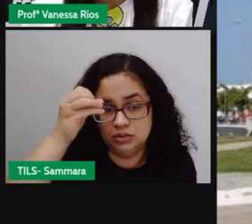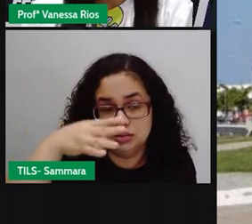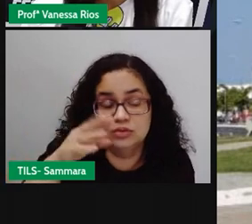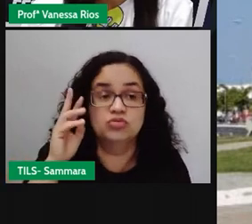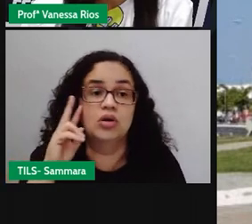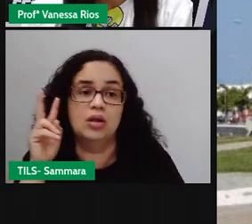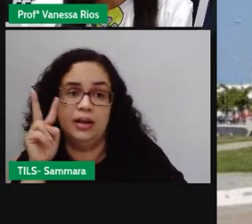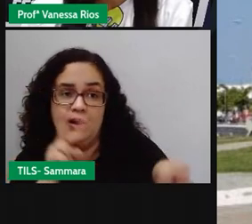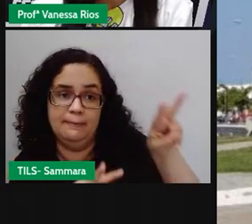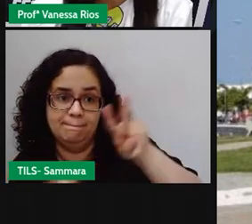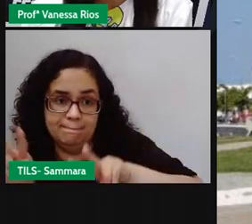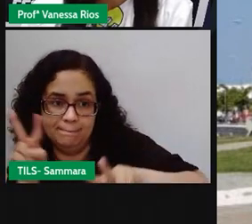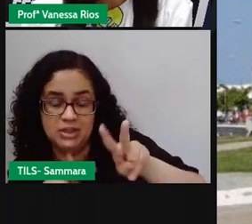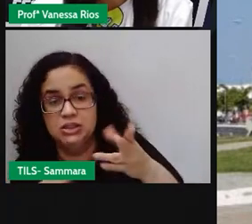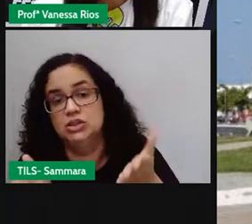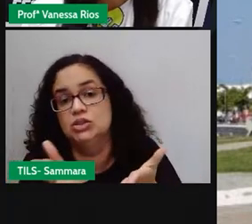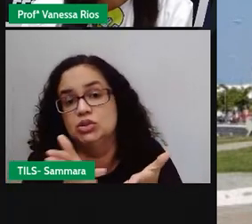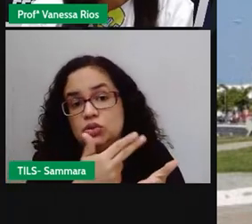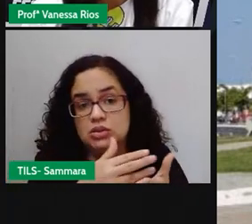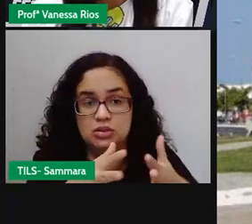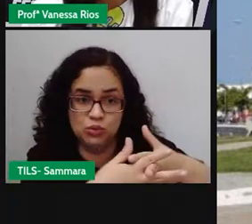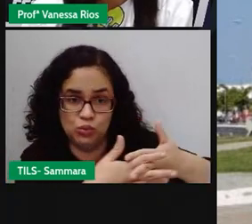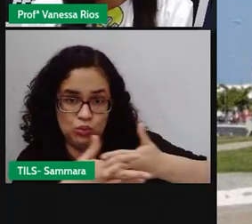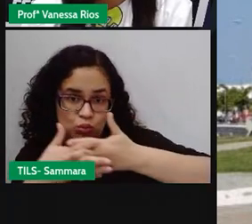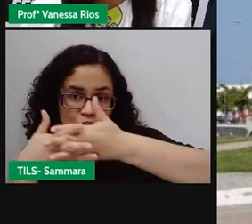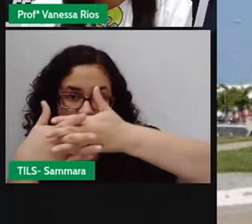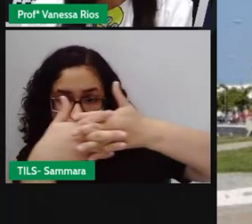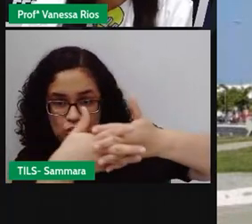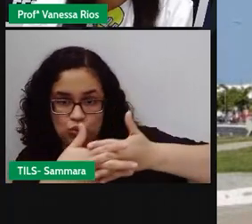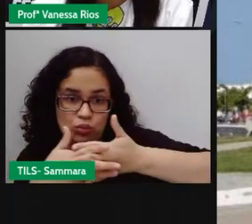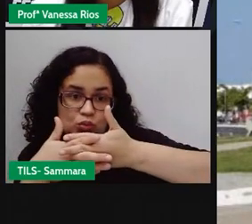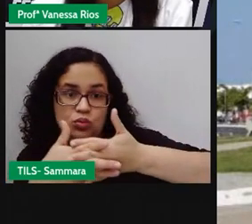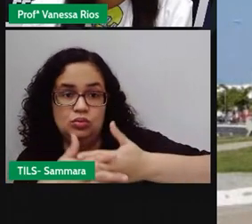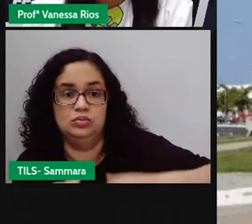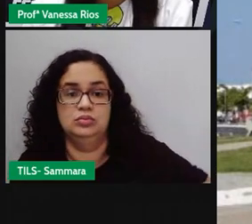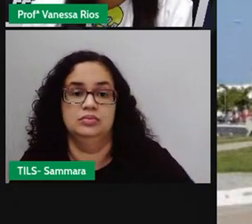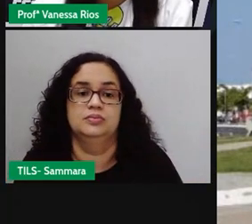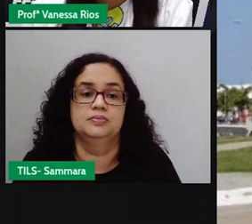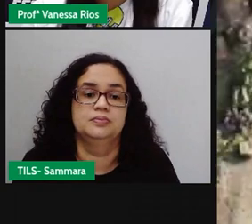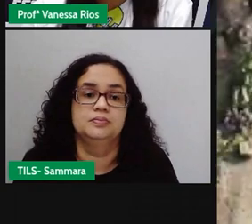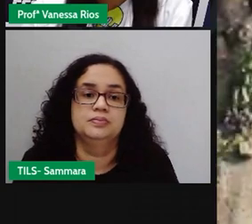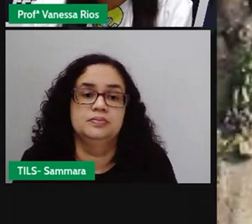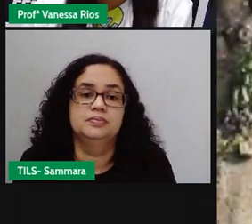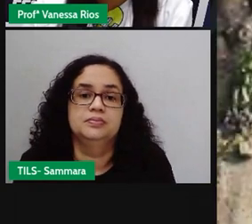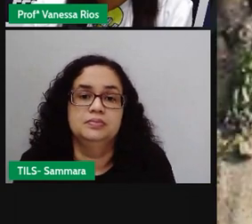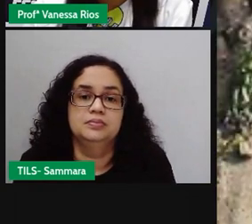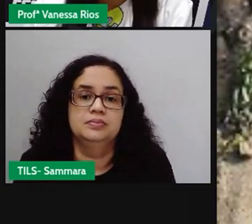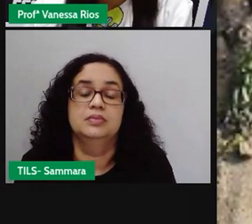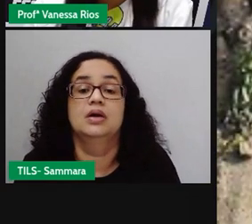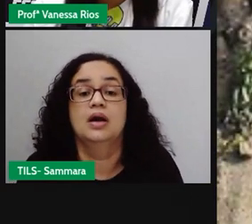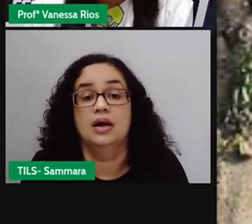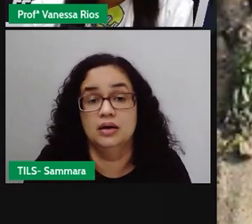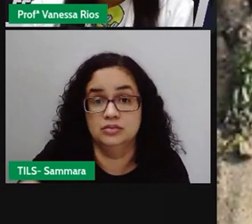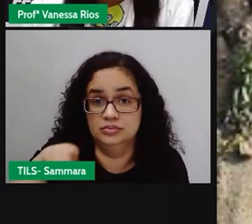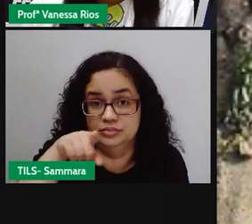gente observa aí, ó, o desenho de um caminhão homenageando aí os caminhoneiros.